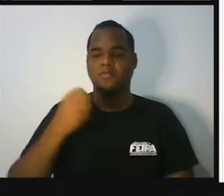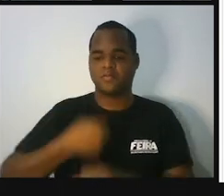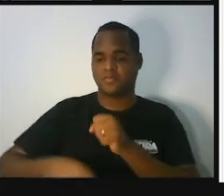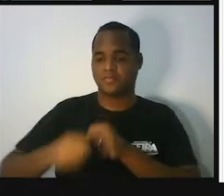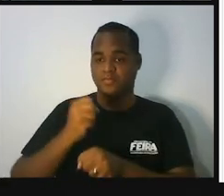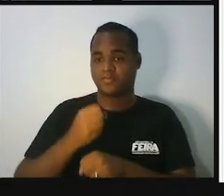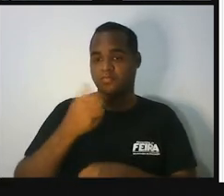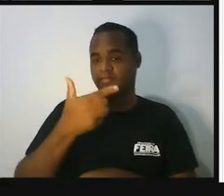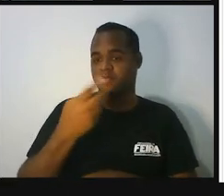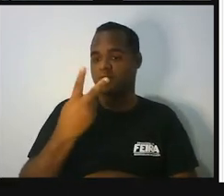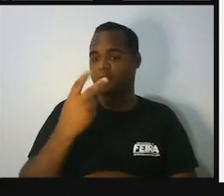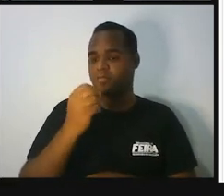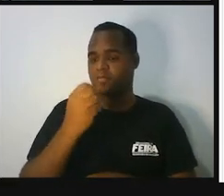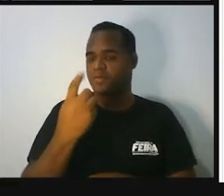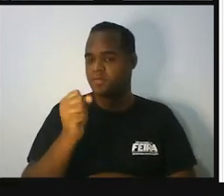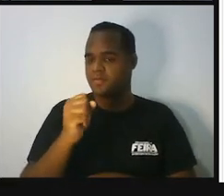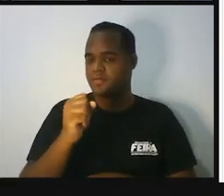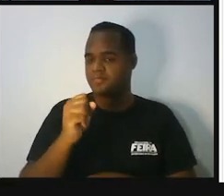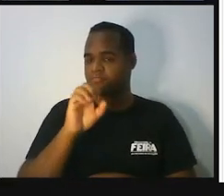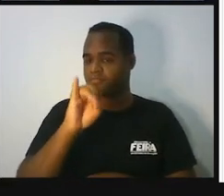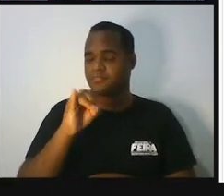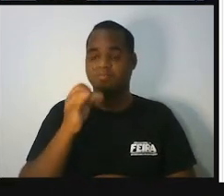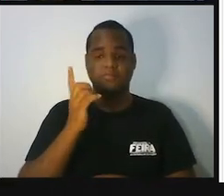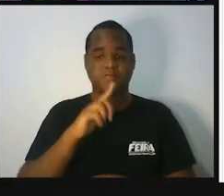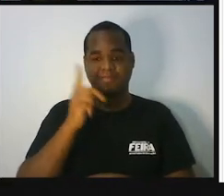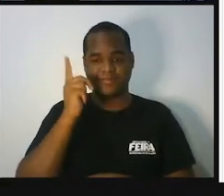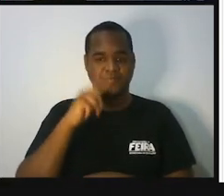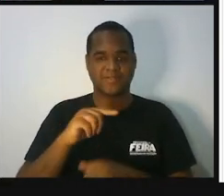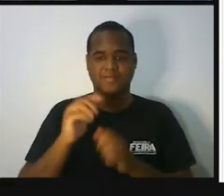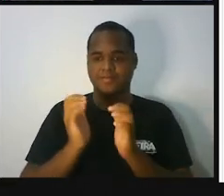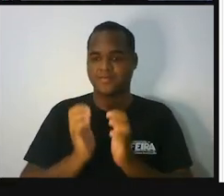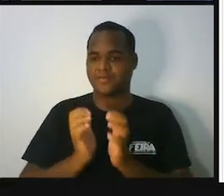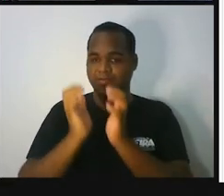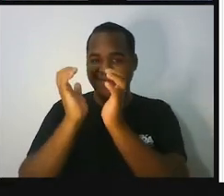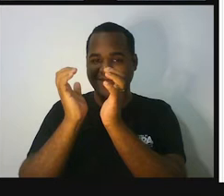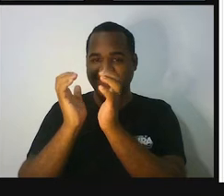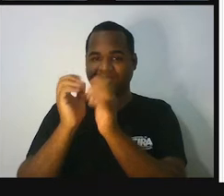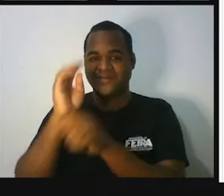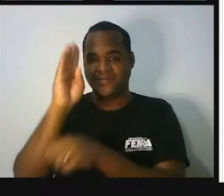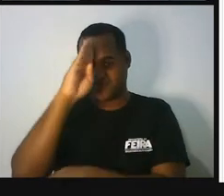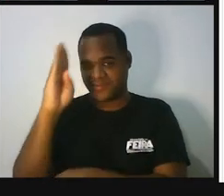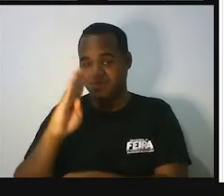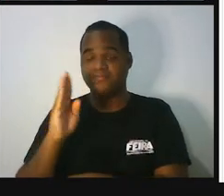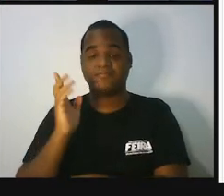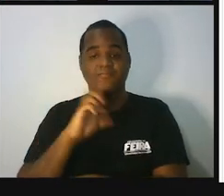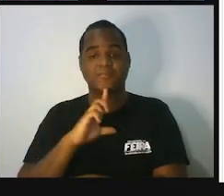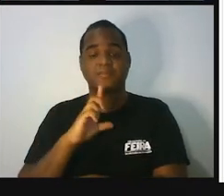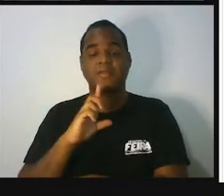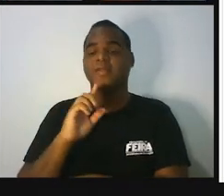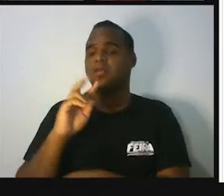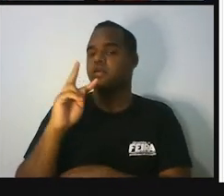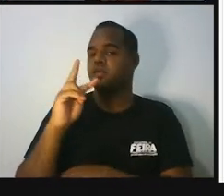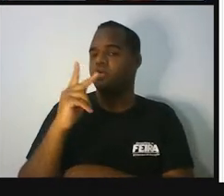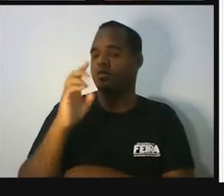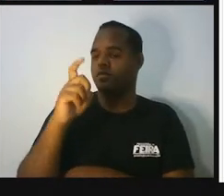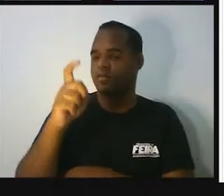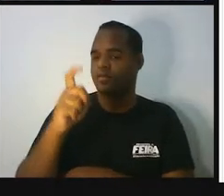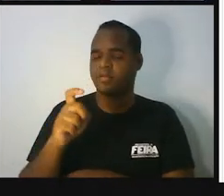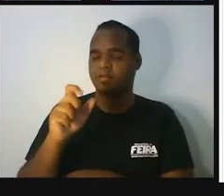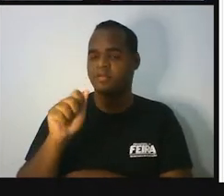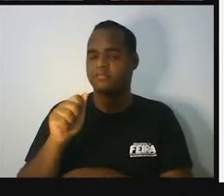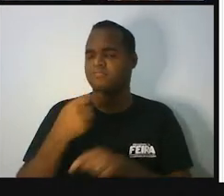2018, se a nossa seleção brasileira de futebol tivesse sido campeã mundial, ela teria sido